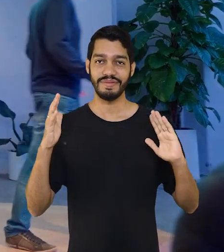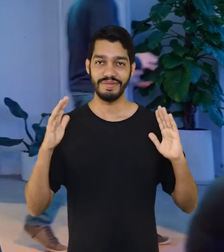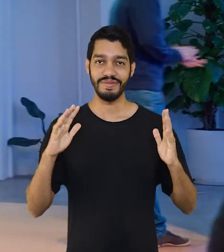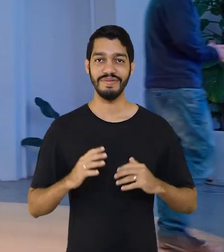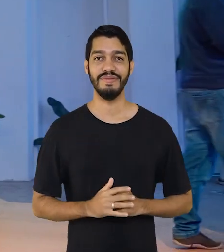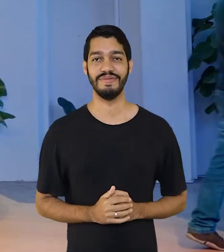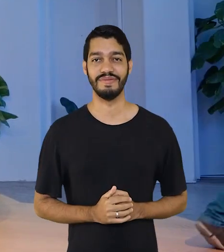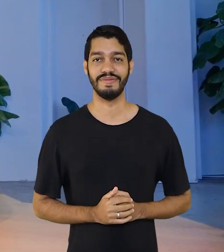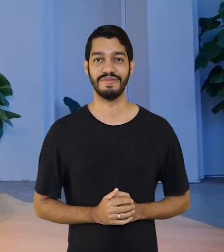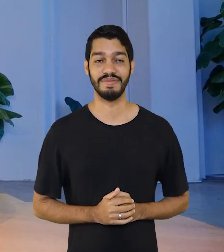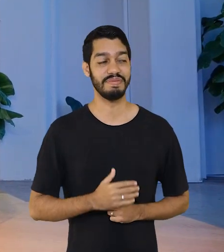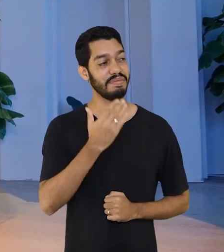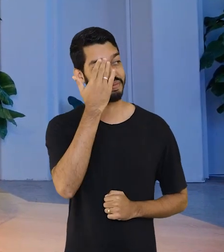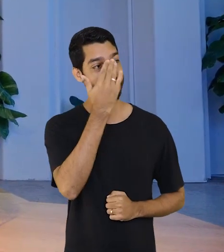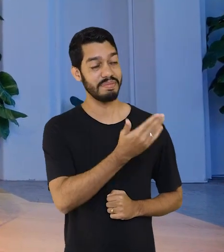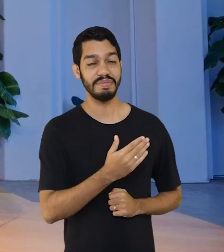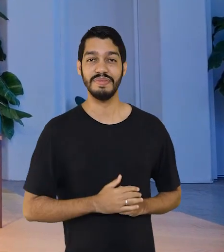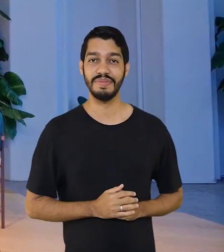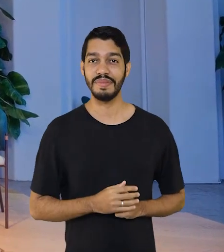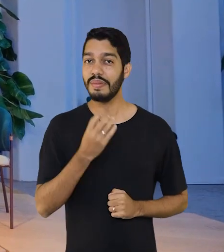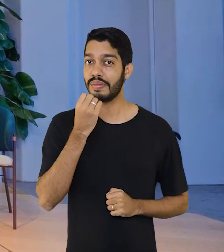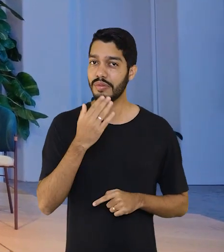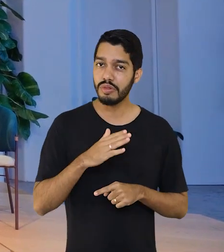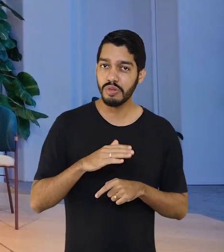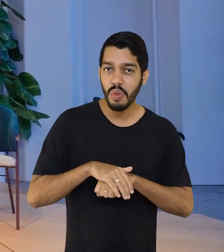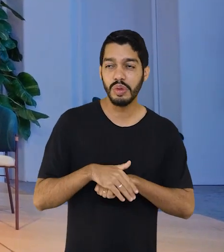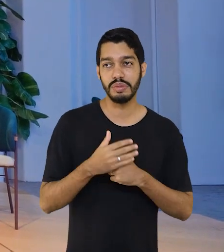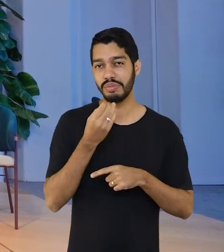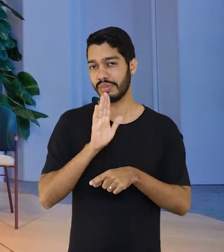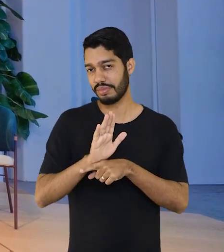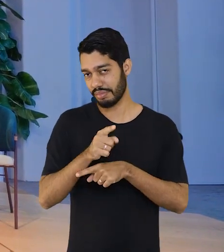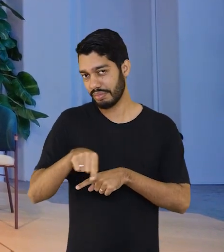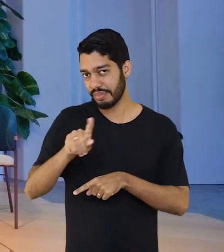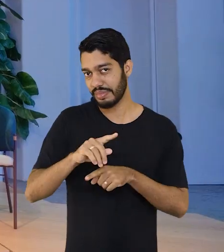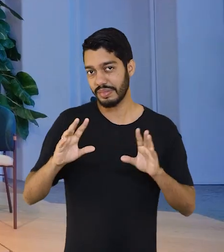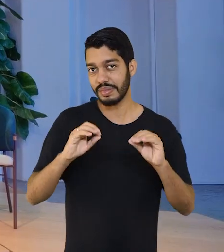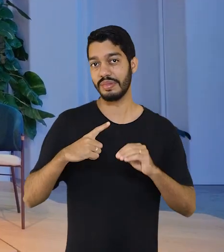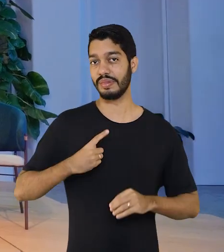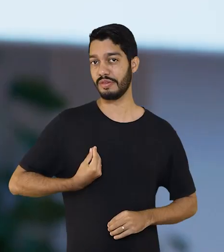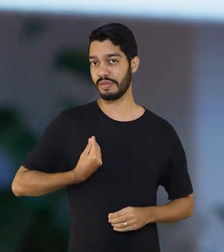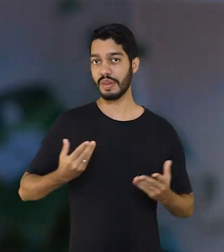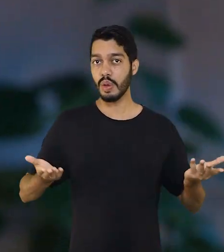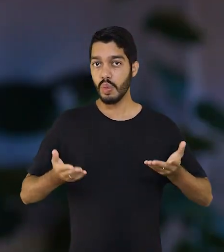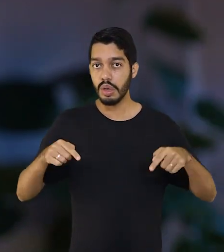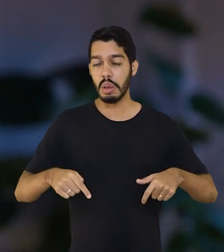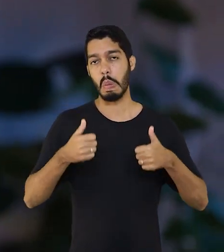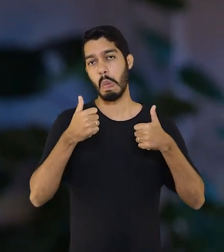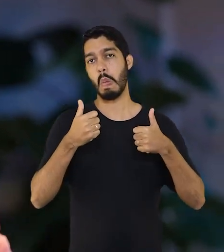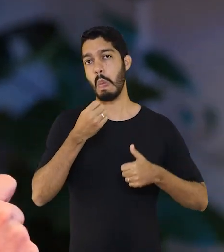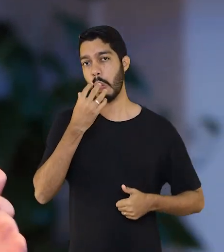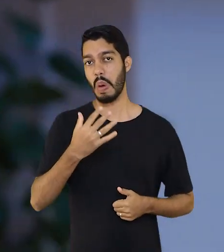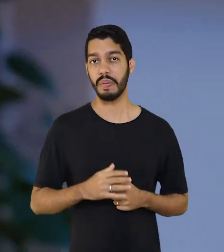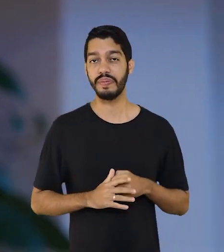Obrigado, Rafa. Boa noite, boa tarde para todo mundo. Prazer ter a presença de todos vocês aqui. O Instituto